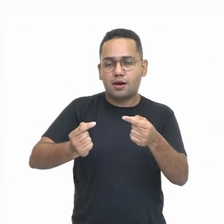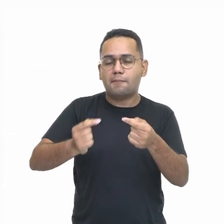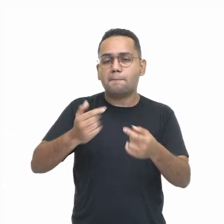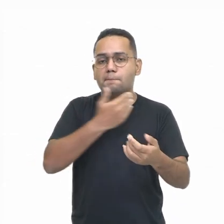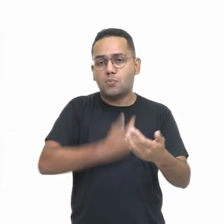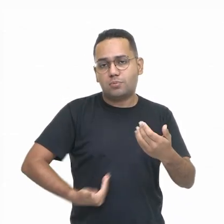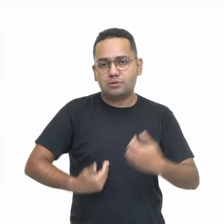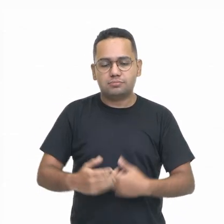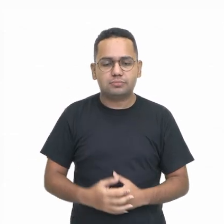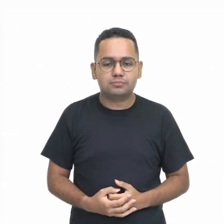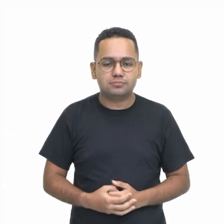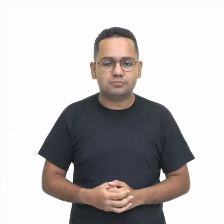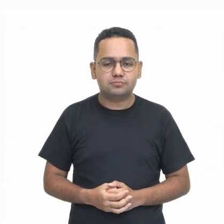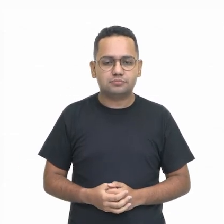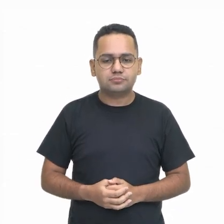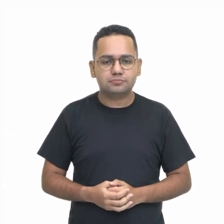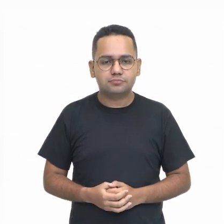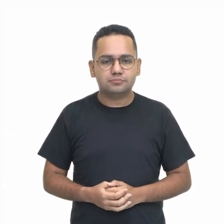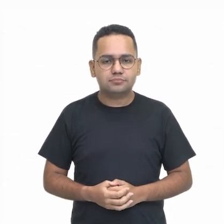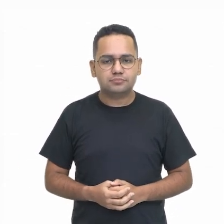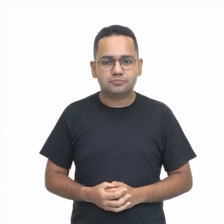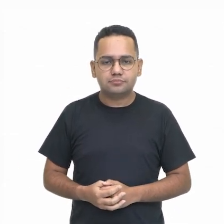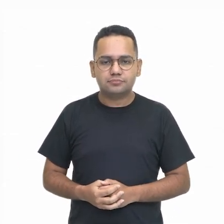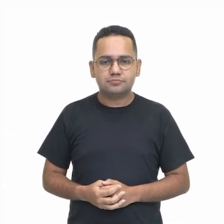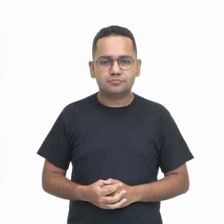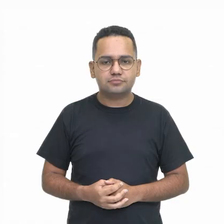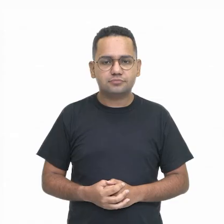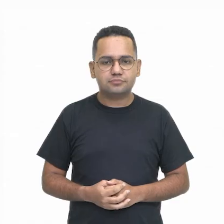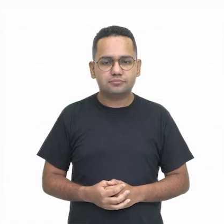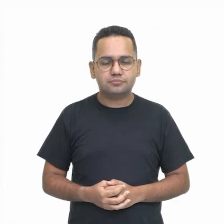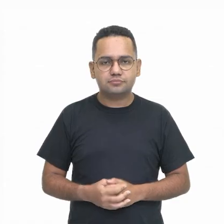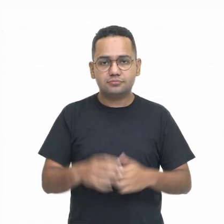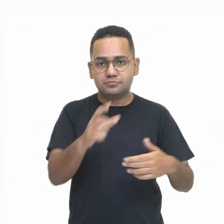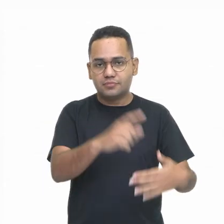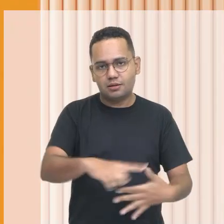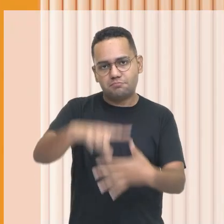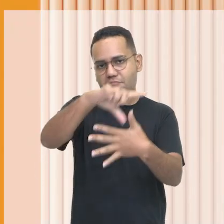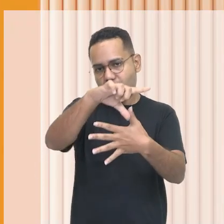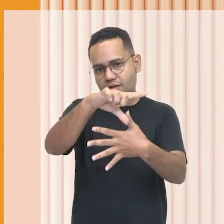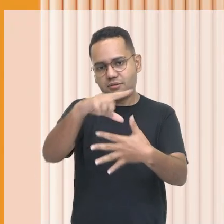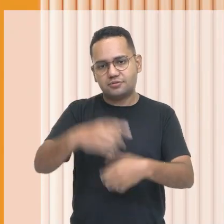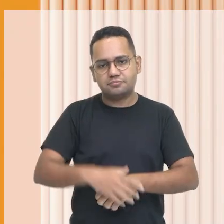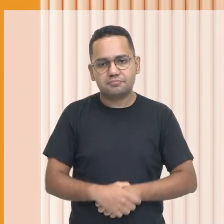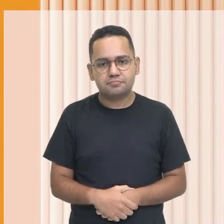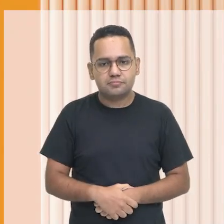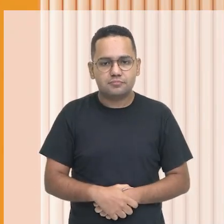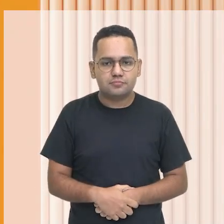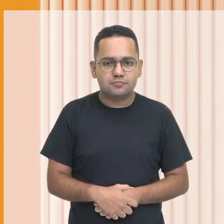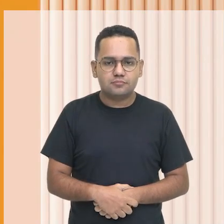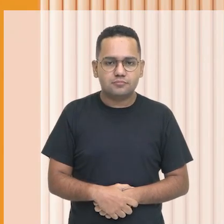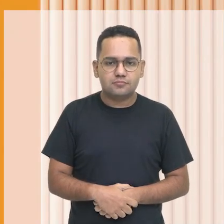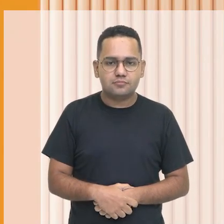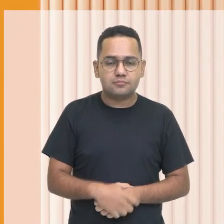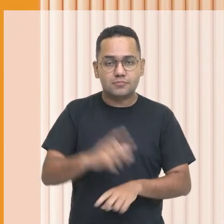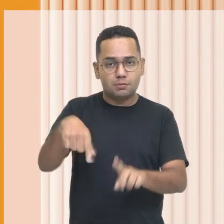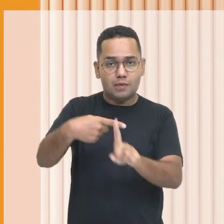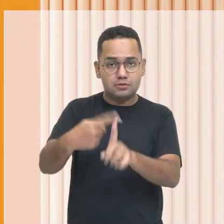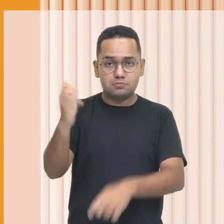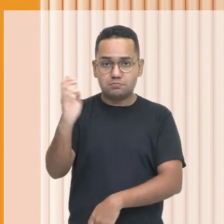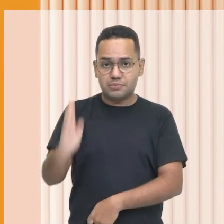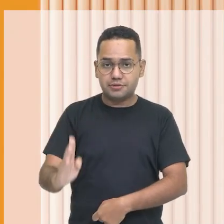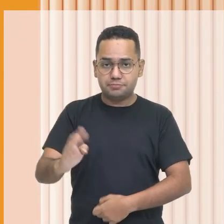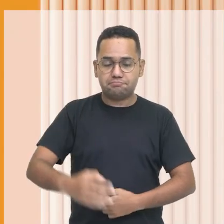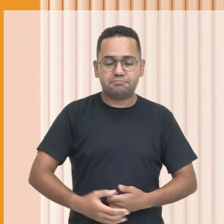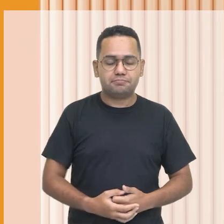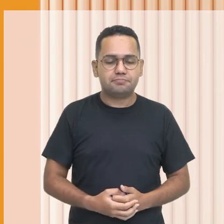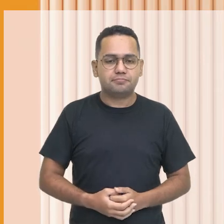região, estamos falando das Américas, né? No caso da América Latina especificamente, como nosso texto diz, incluindo o Brasil.